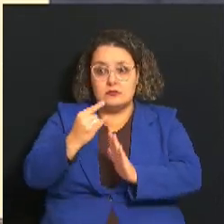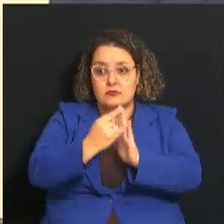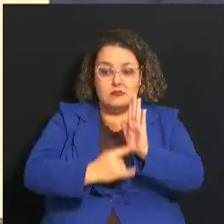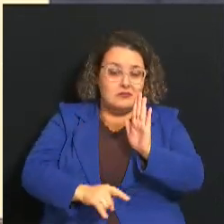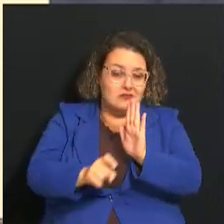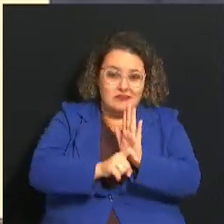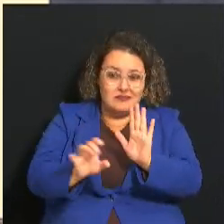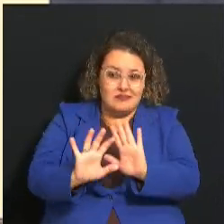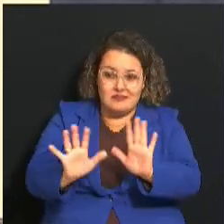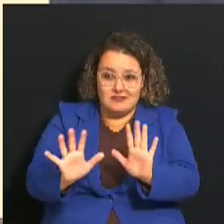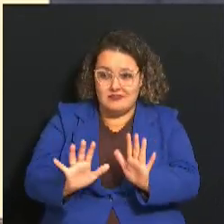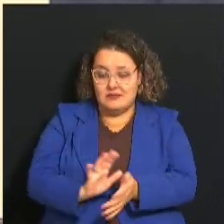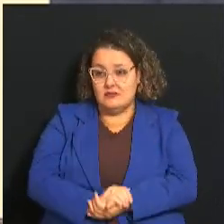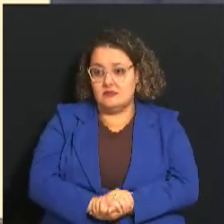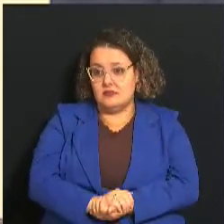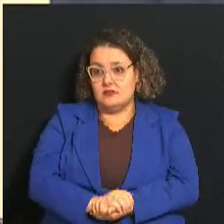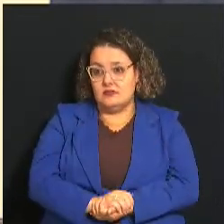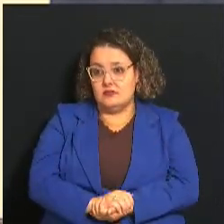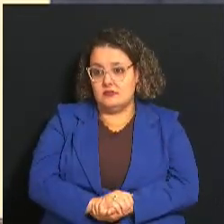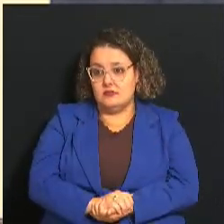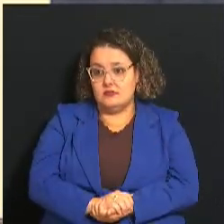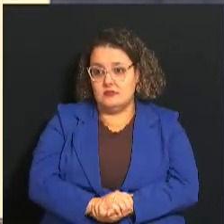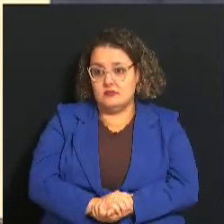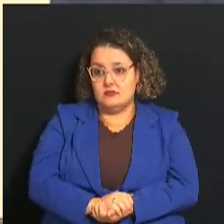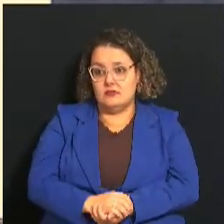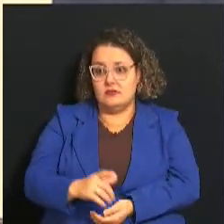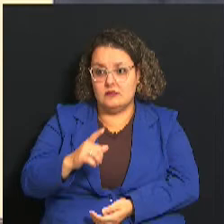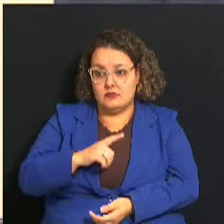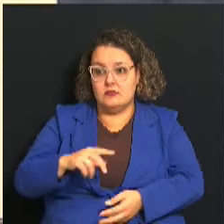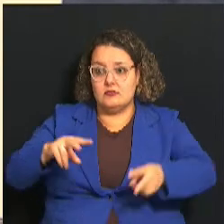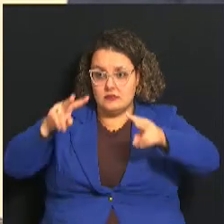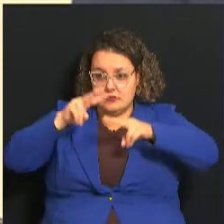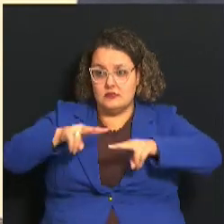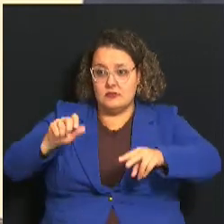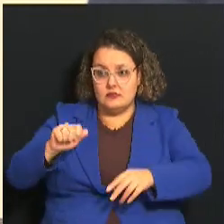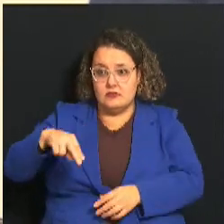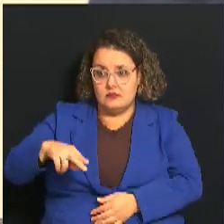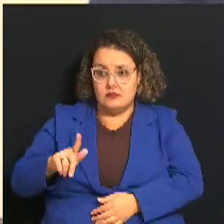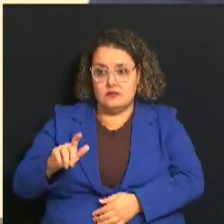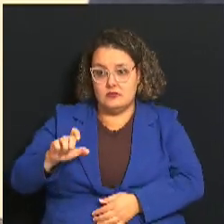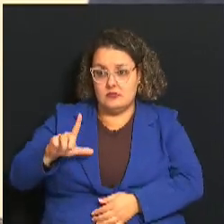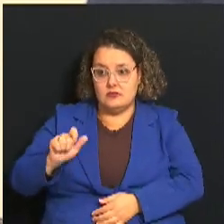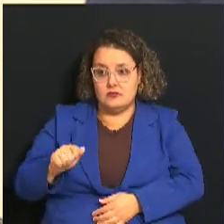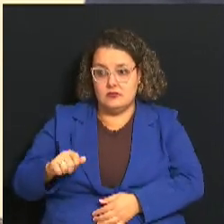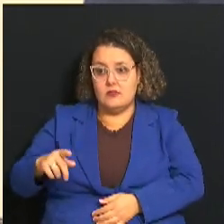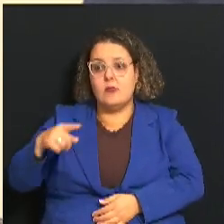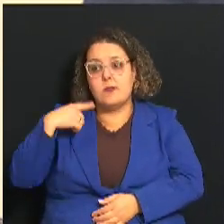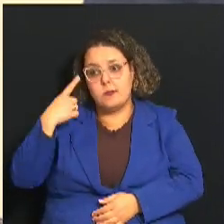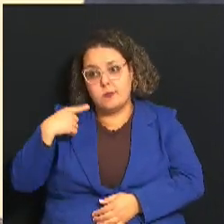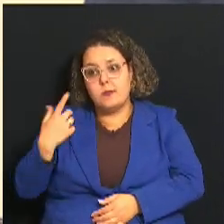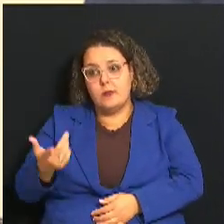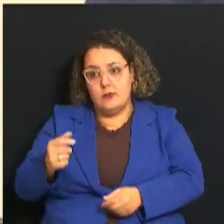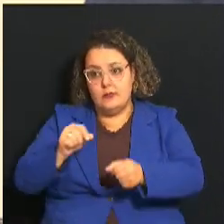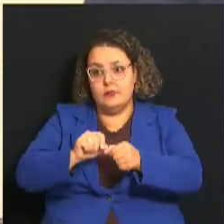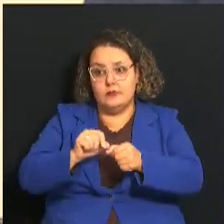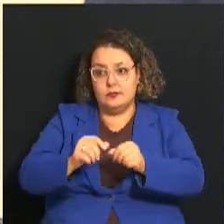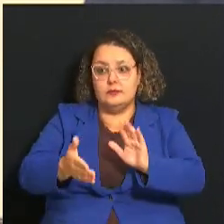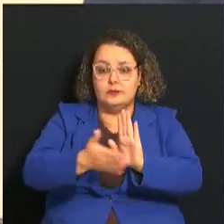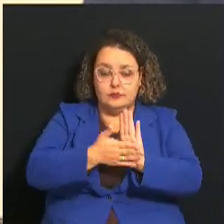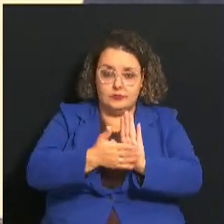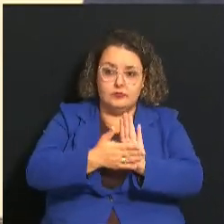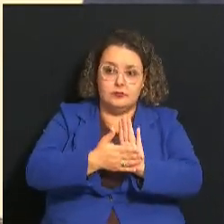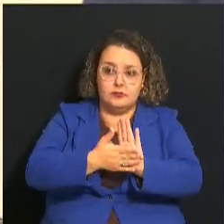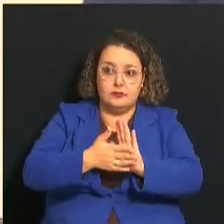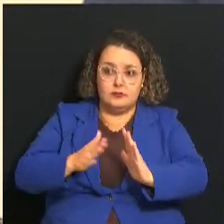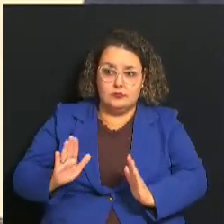demais, mas assim, a gente tem essa observação, Ângela, quem fez foi a Procuradoria da Casa. Porque a proposta inicial era uma